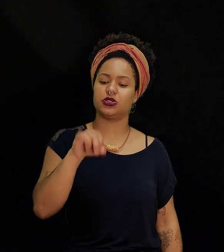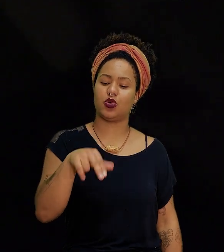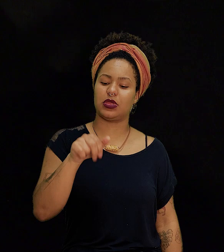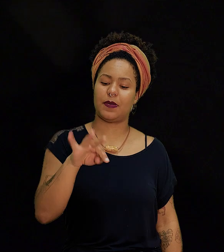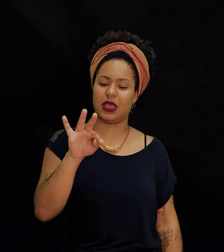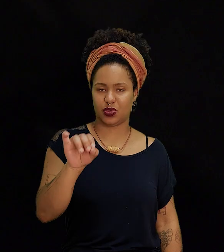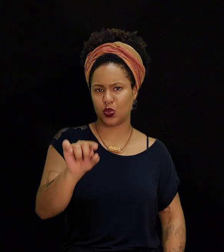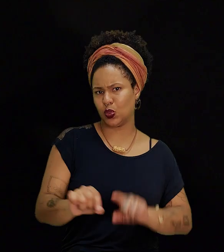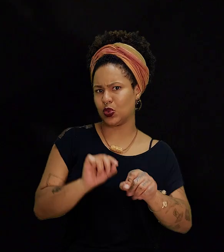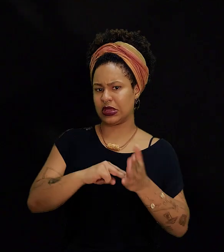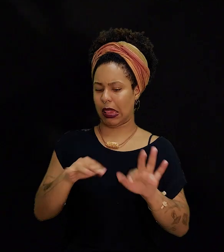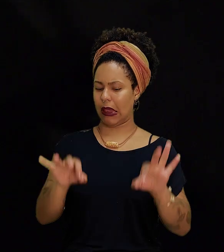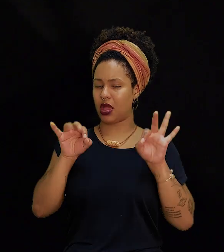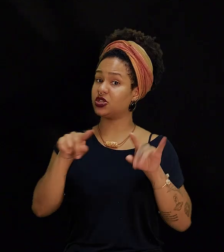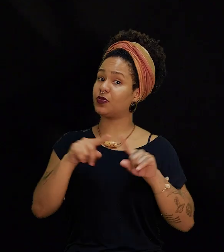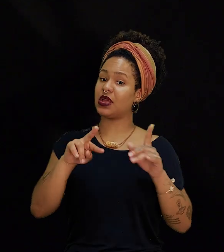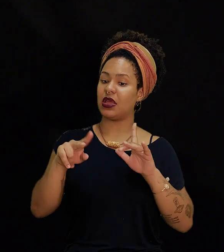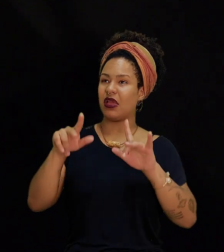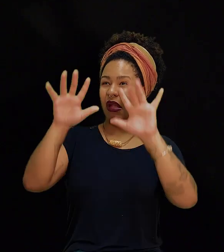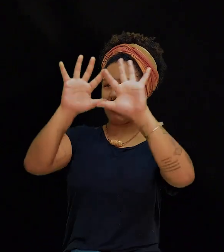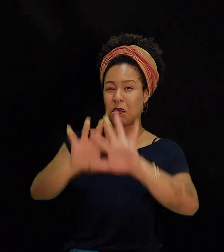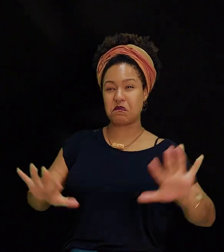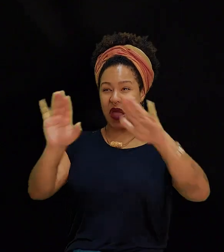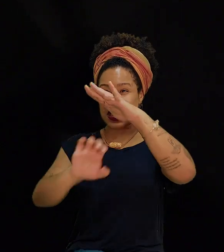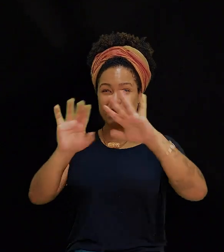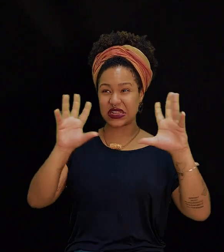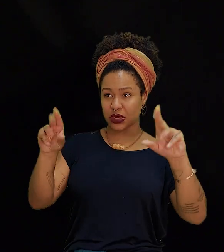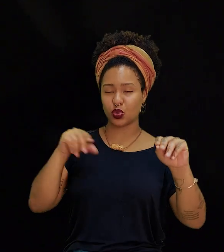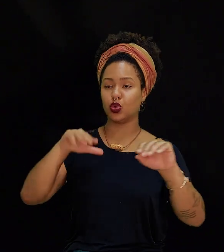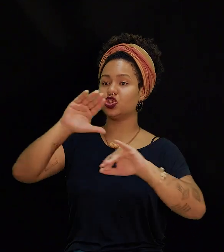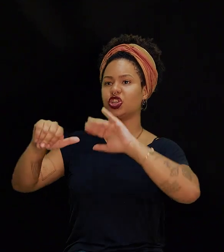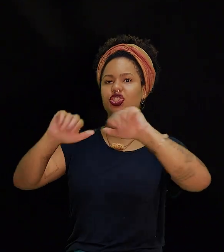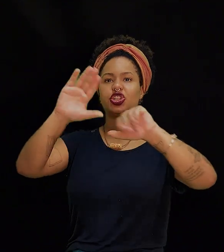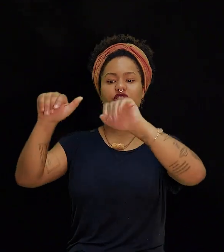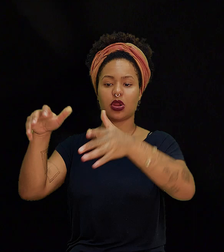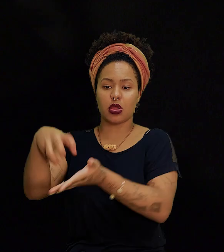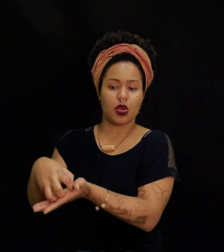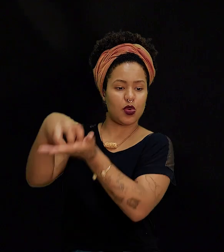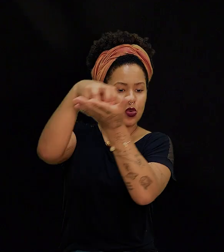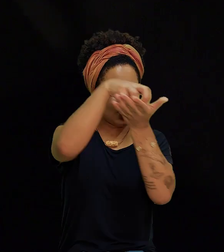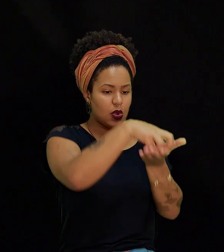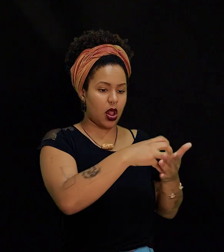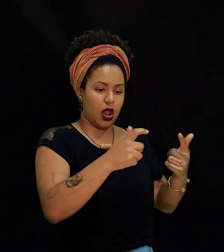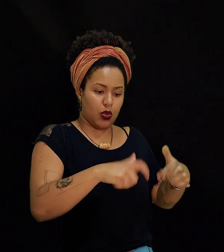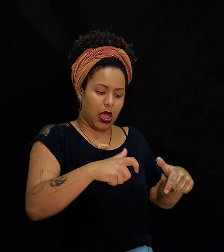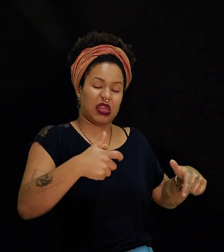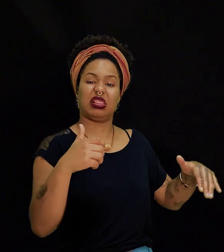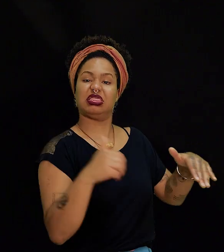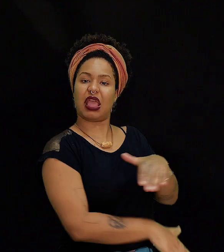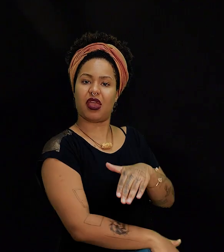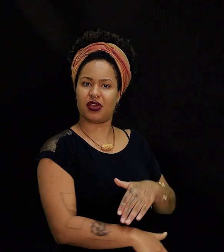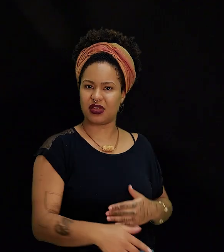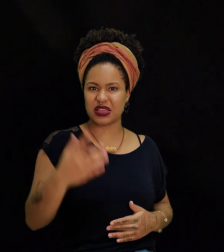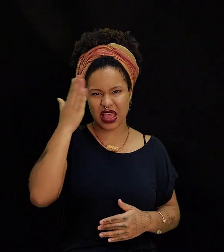nome elegante. Desmonta aquela cacarecada toda cheia, irradiada, leva para um lugar em terra.